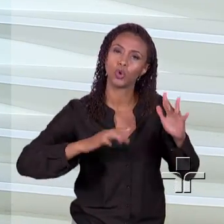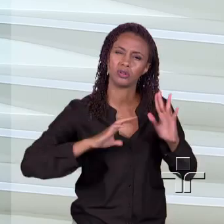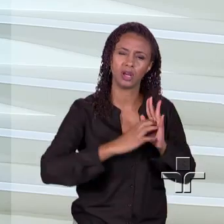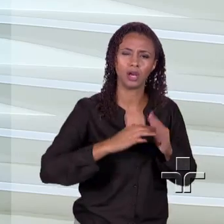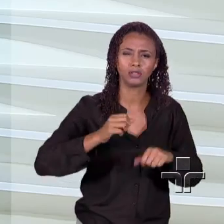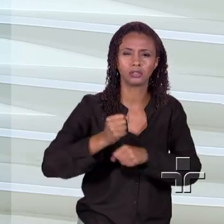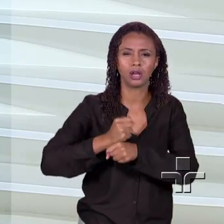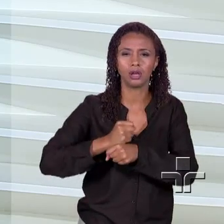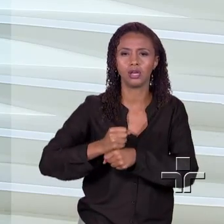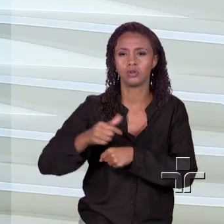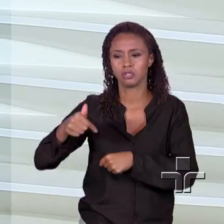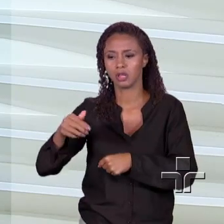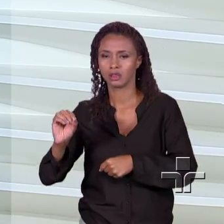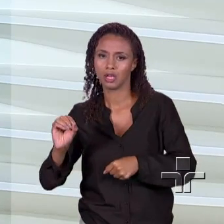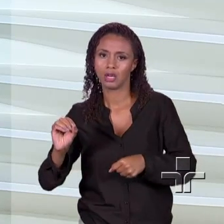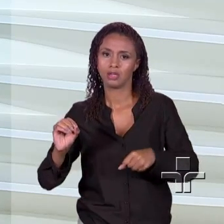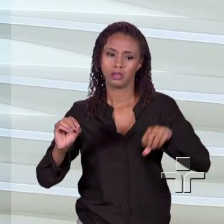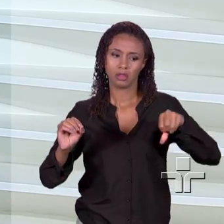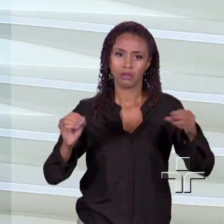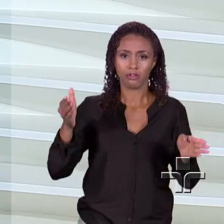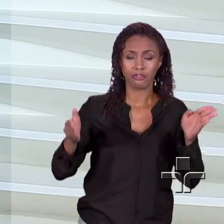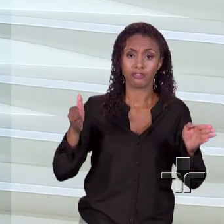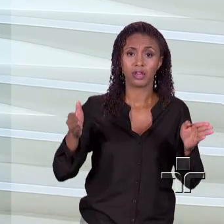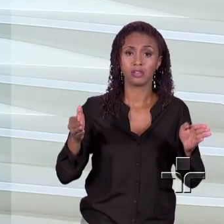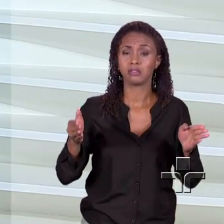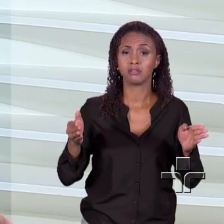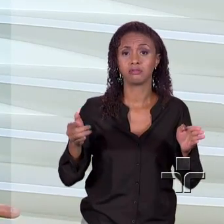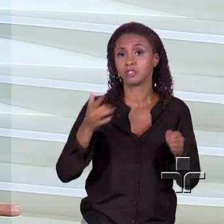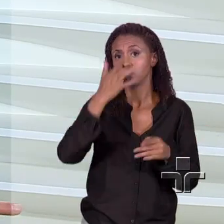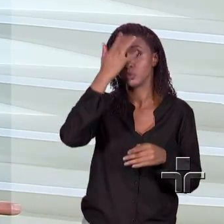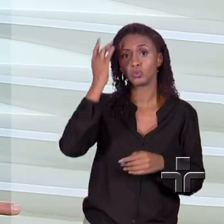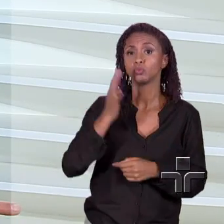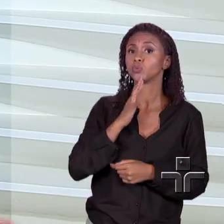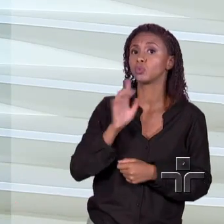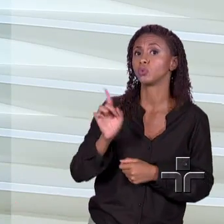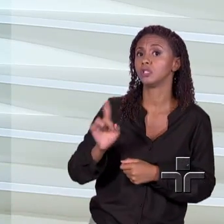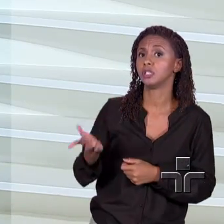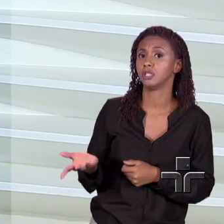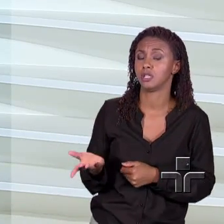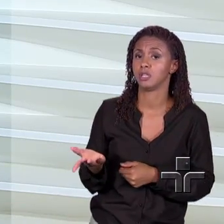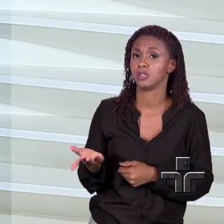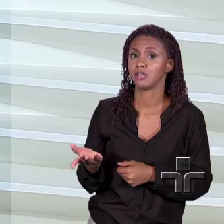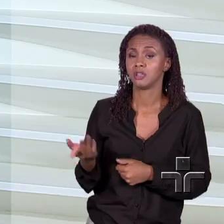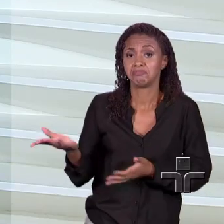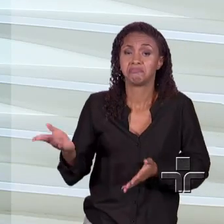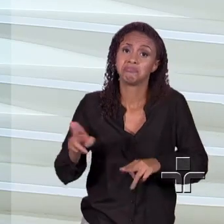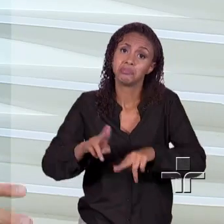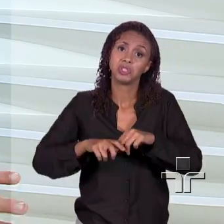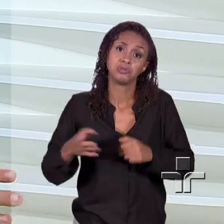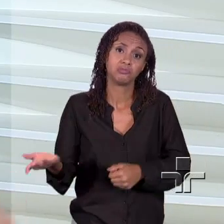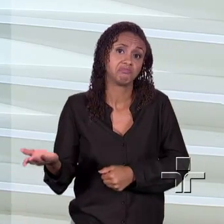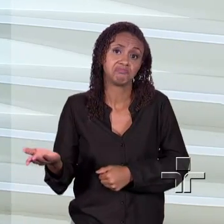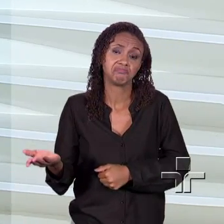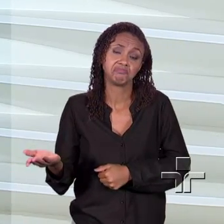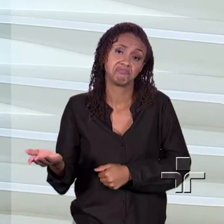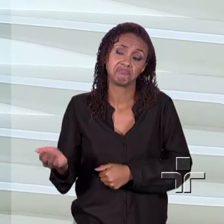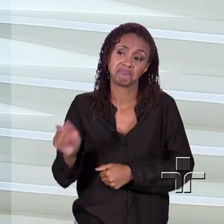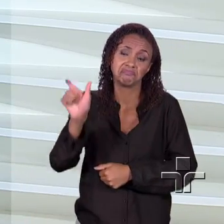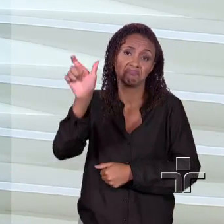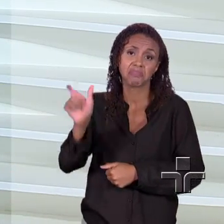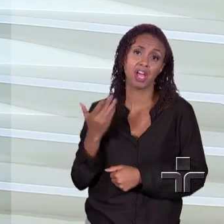90, mas uma nova geração desconhecia ele. Então, ele ficou esquecido,